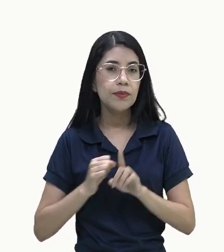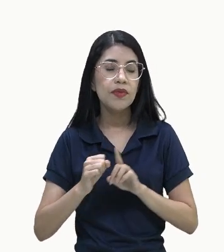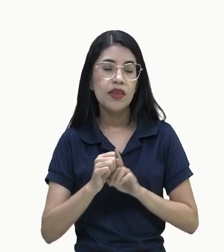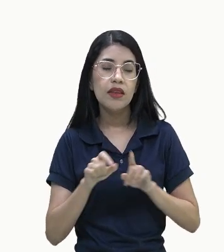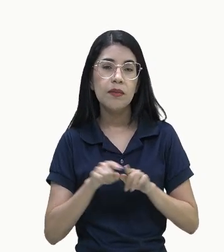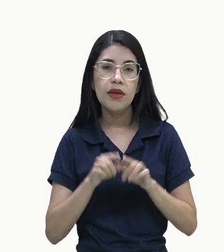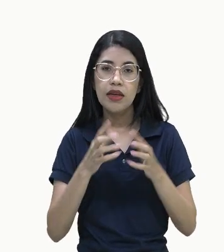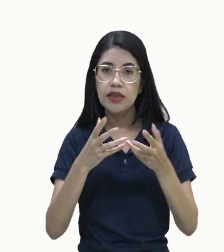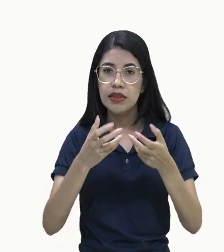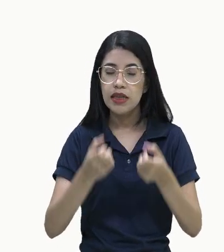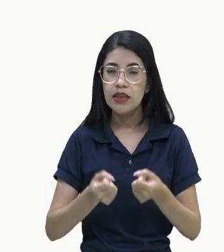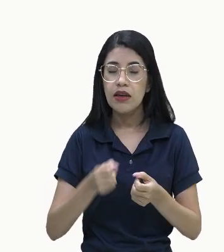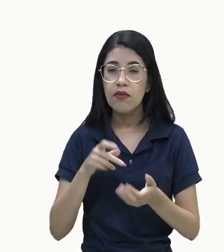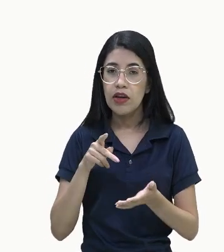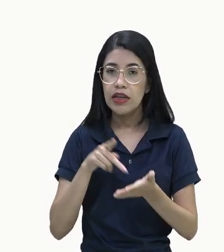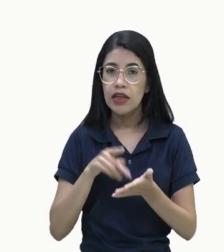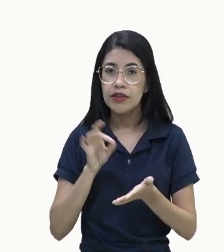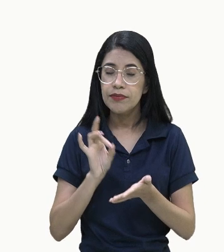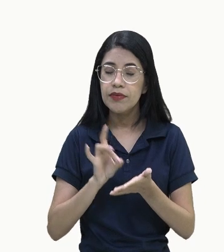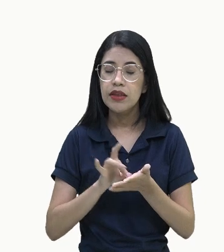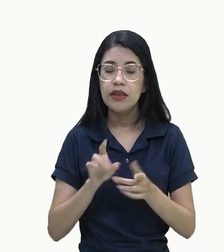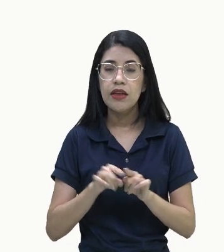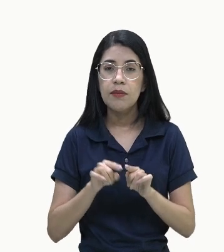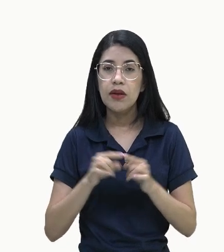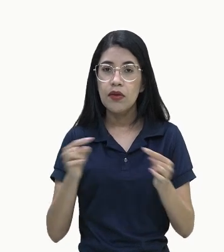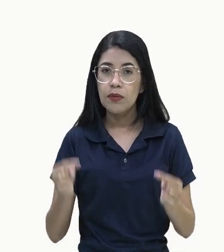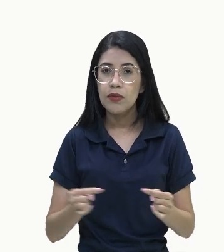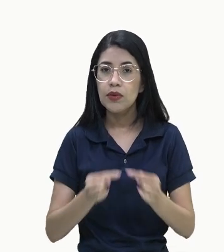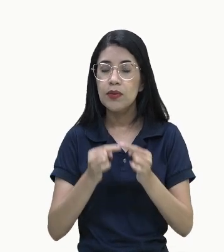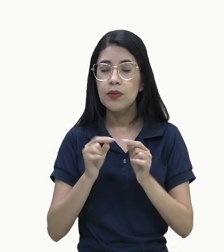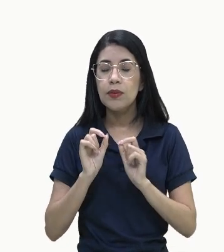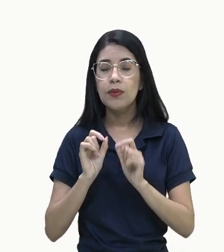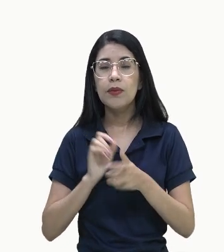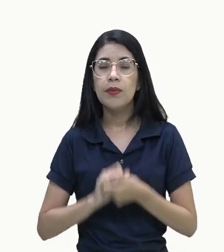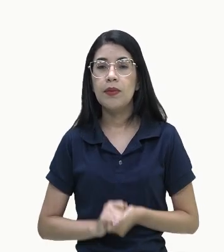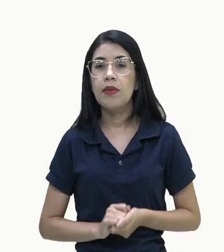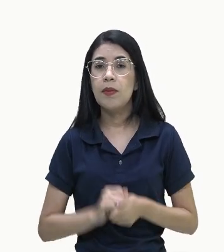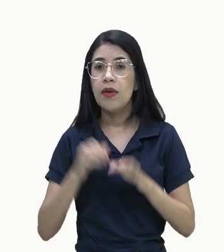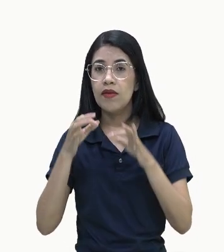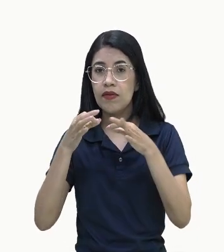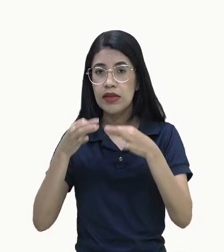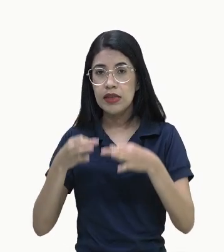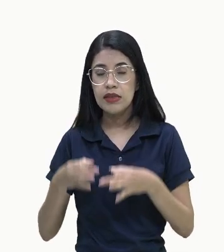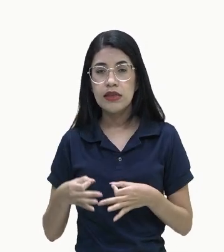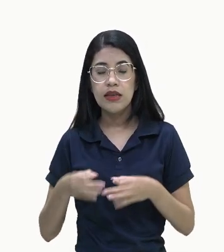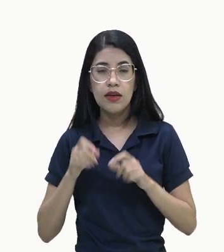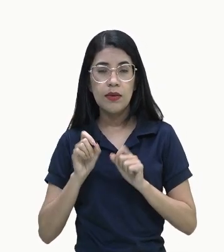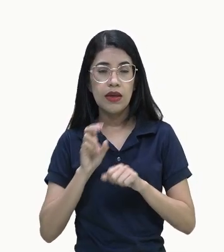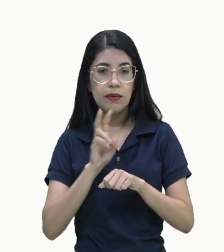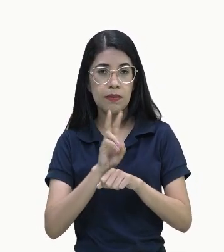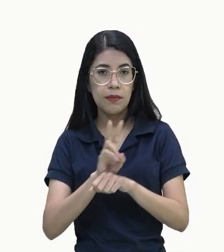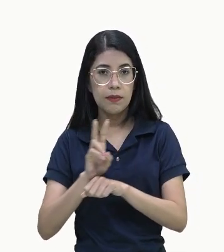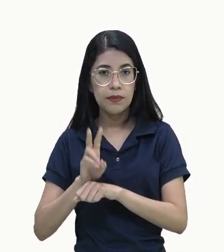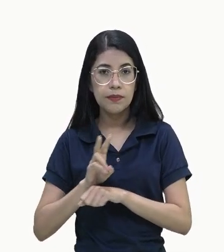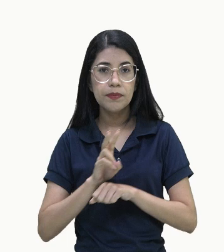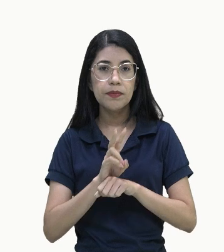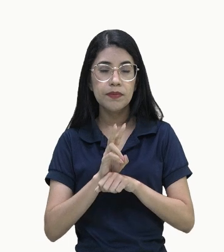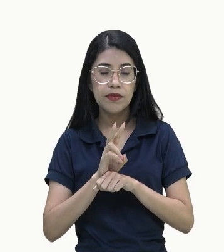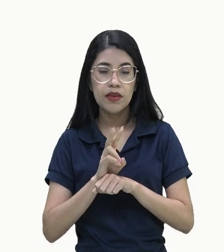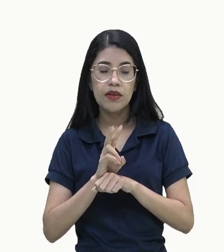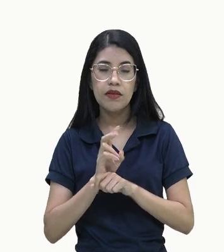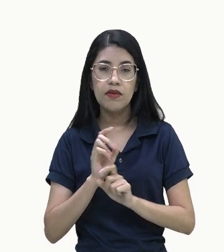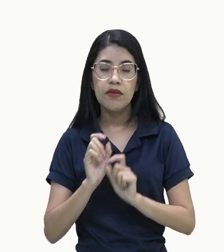uma verdade, aí fez-se um link para reafirmar a questão de preservar